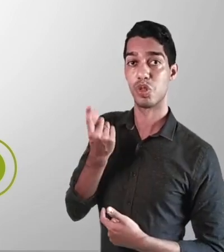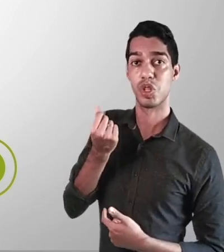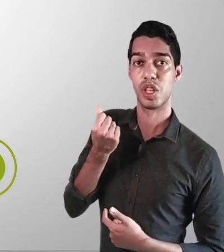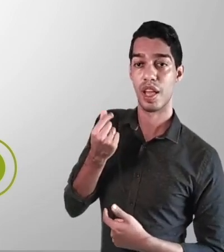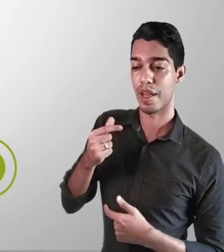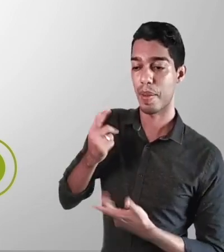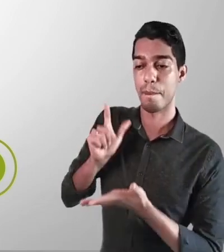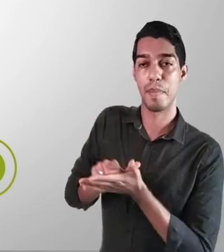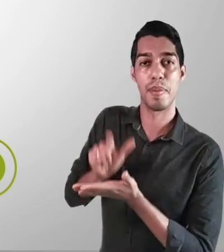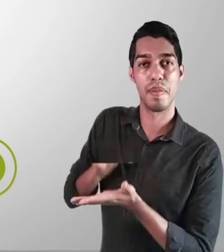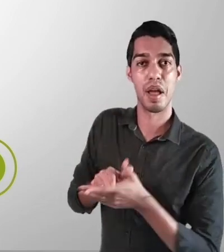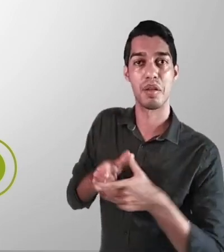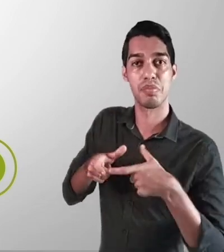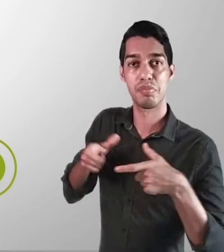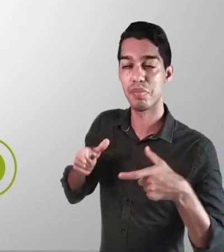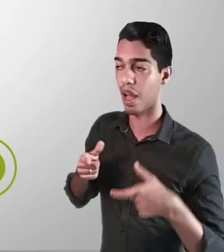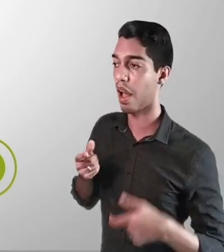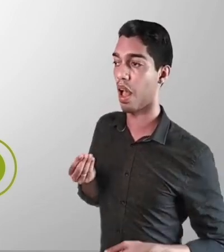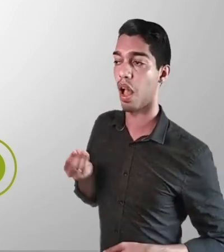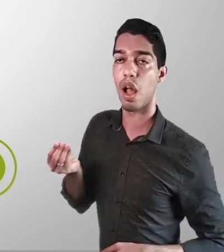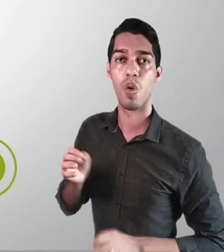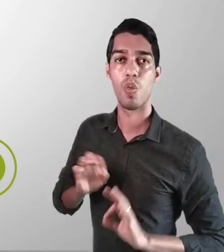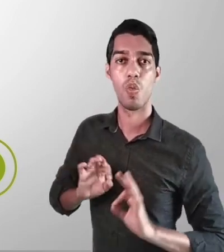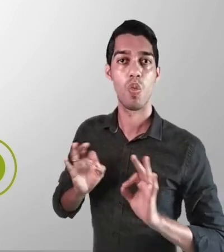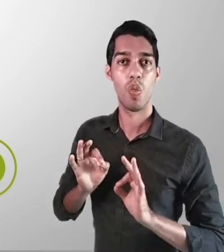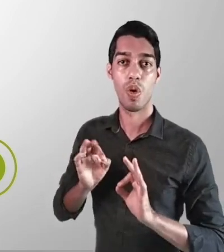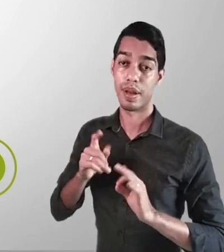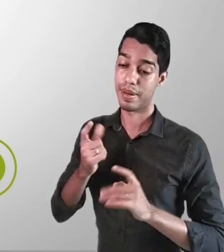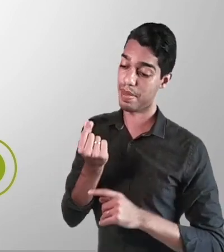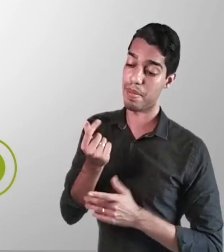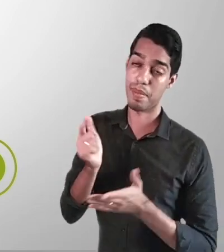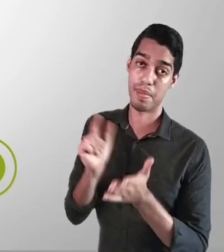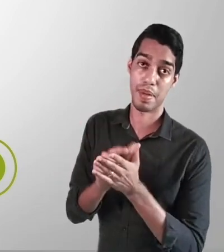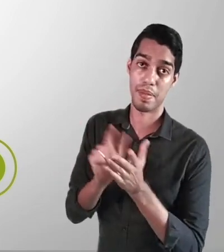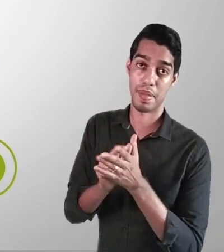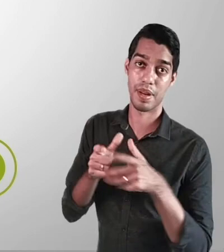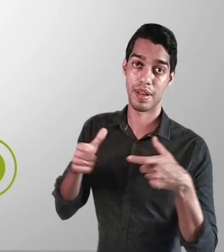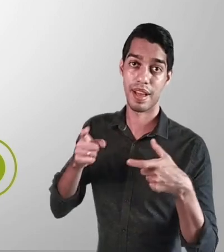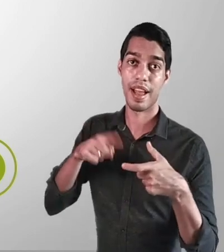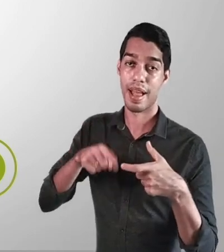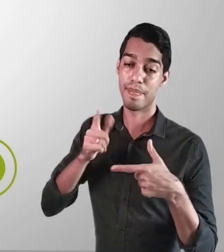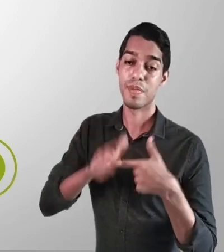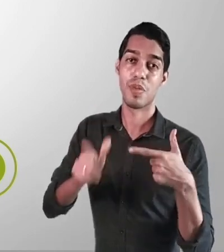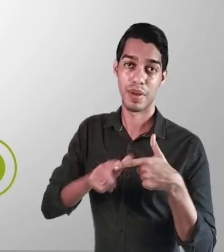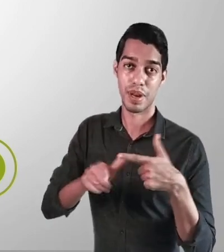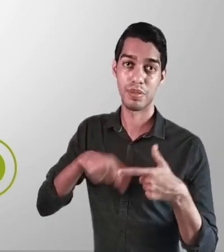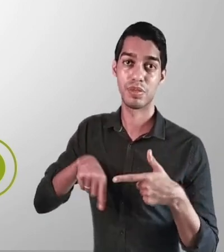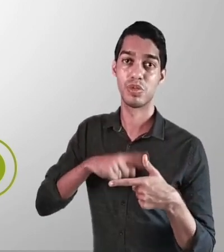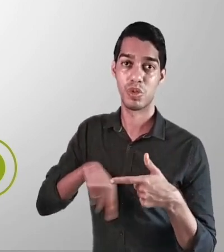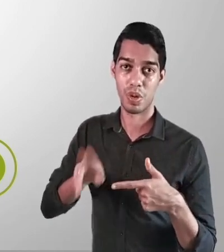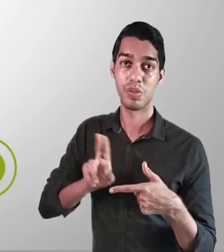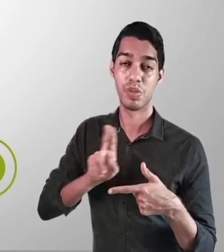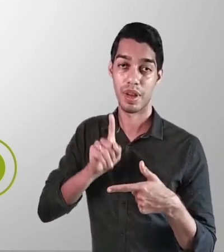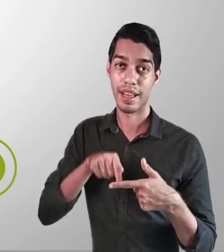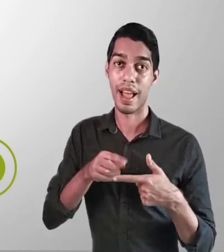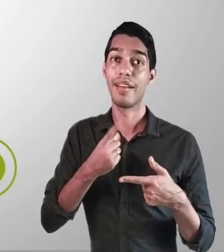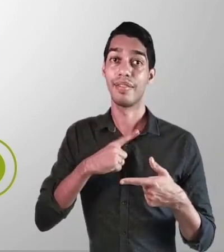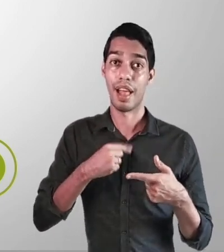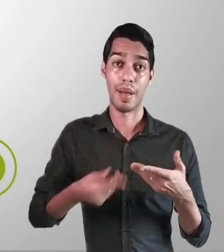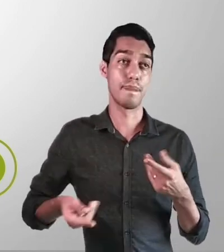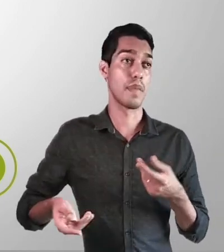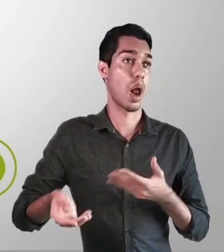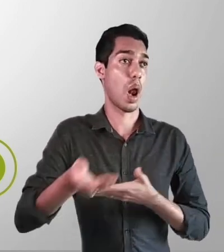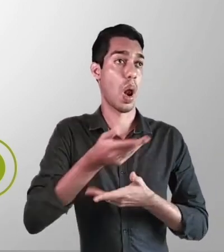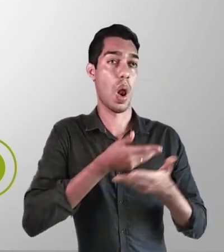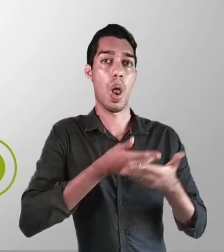o papel moeda é um problema que nós precisamos enfrentar aqui nesse país, né? Dada a quantidade de papel moeda que ainda circula na economia, e